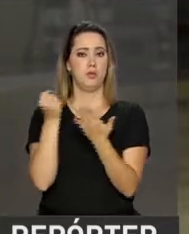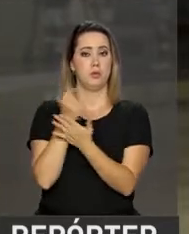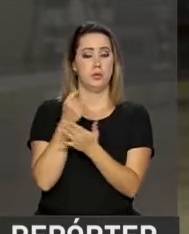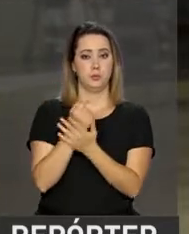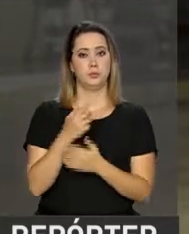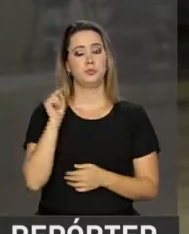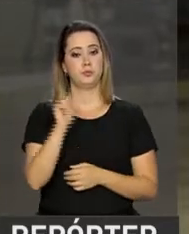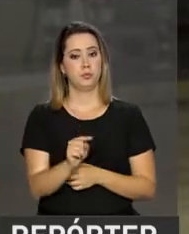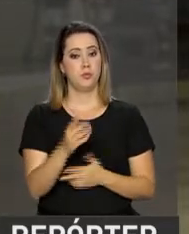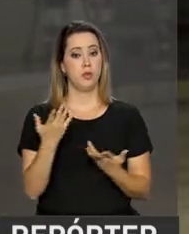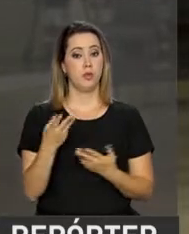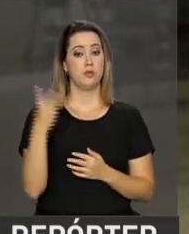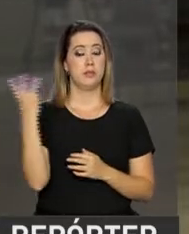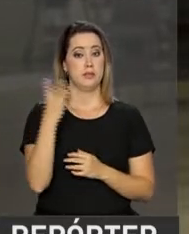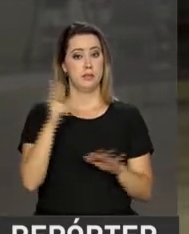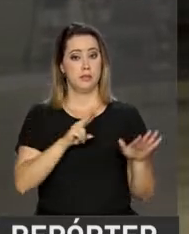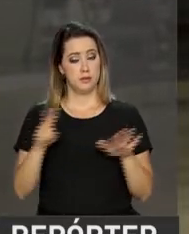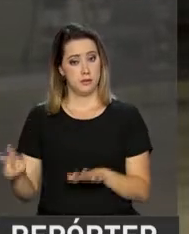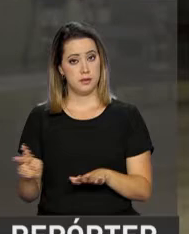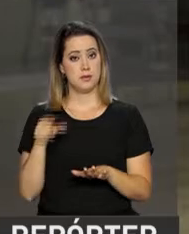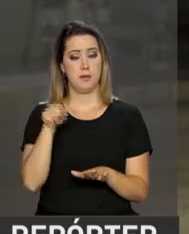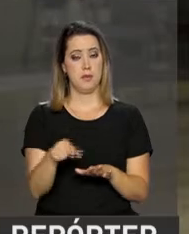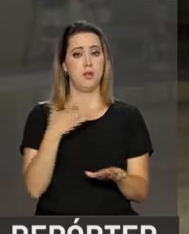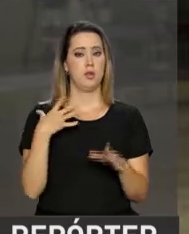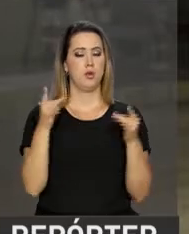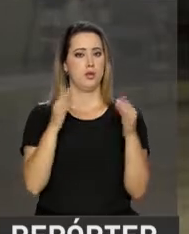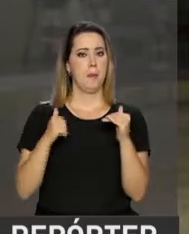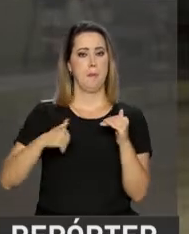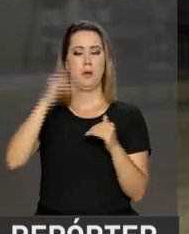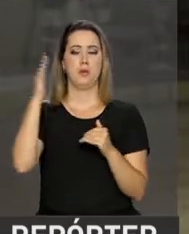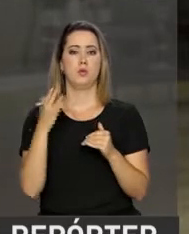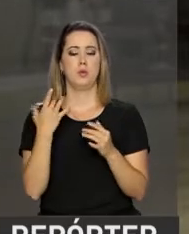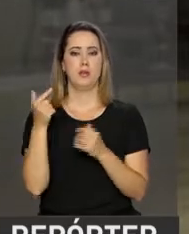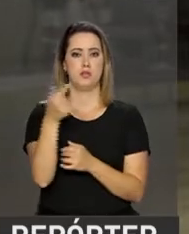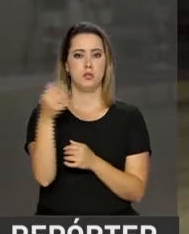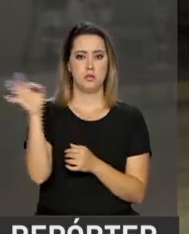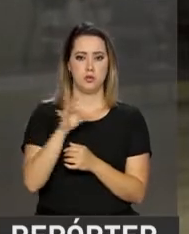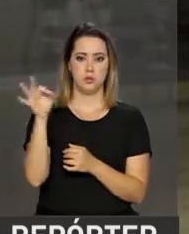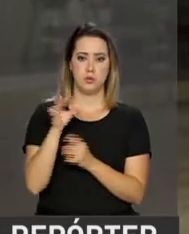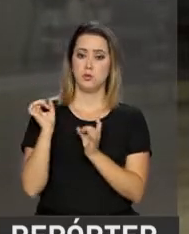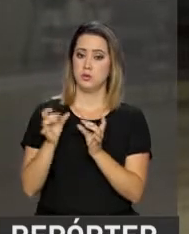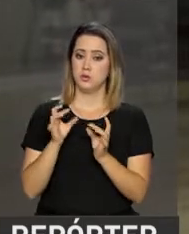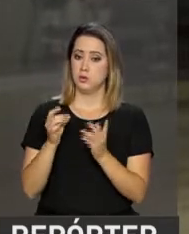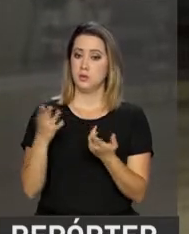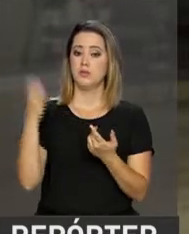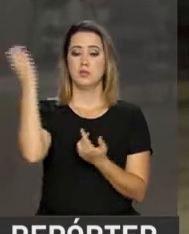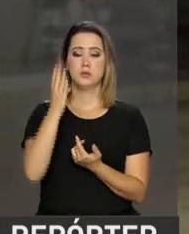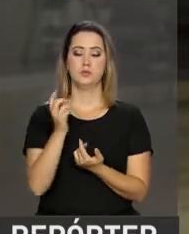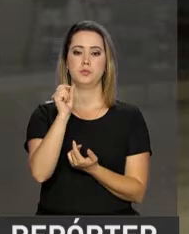à segunda semana de agosto o destaque foi o aumento de quase 7% nas exportações brasileiras